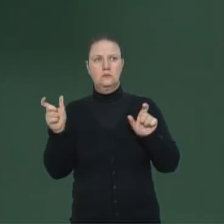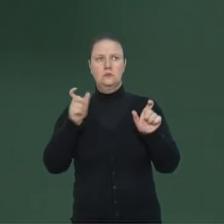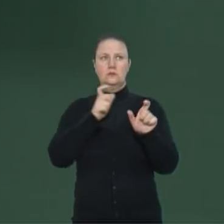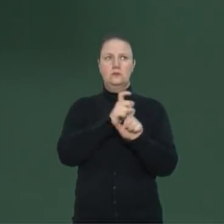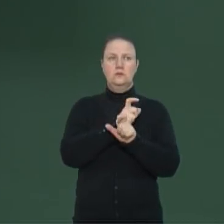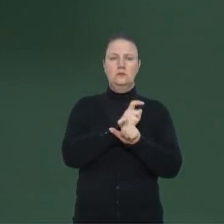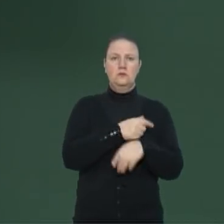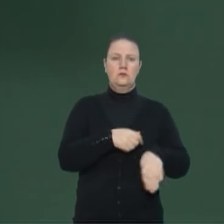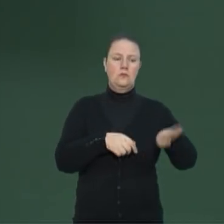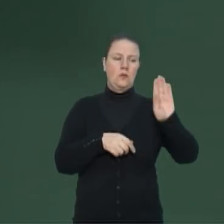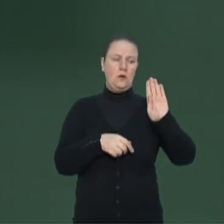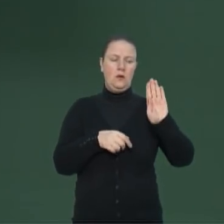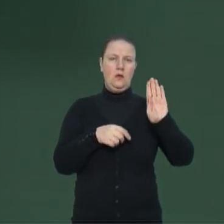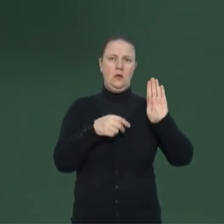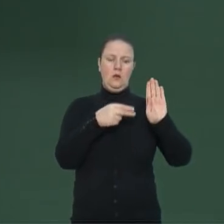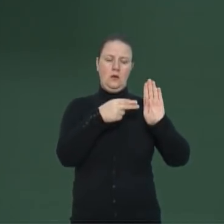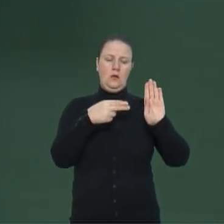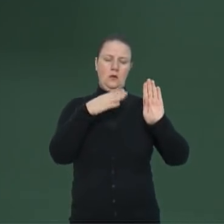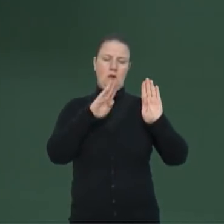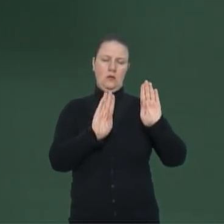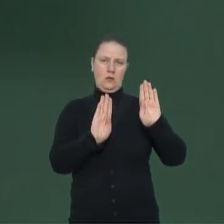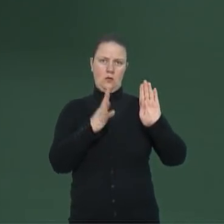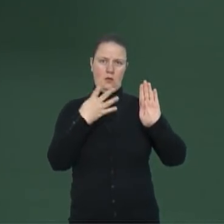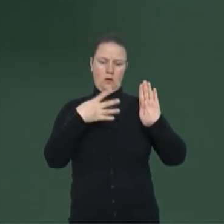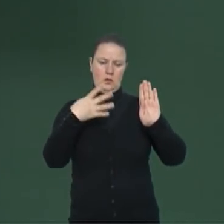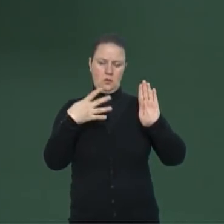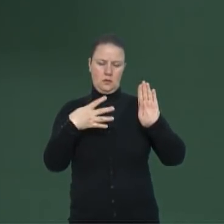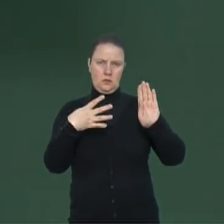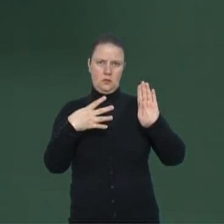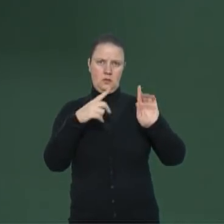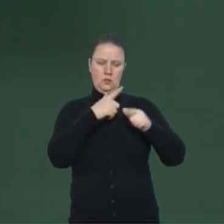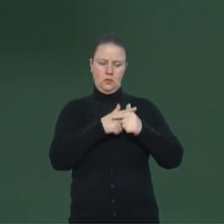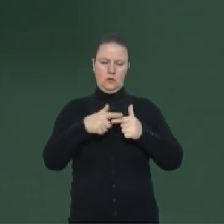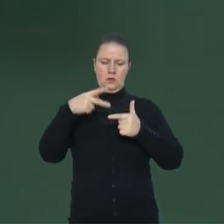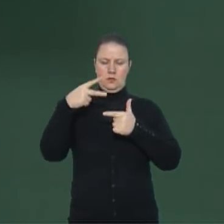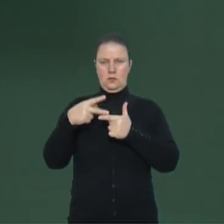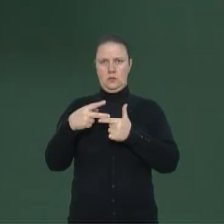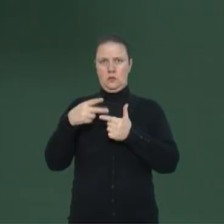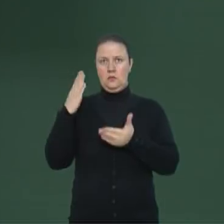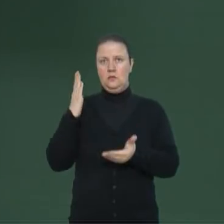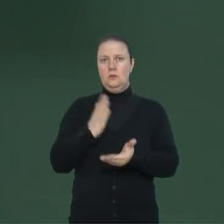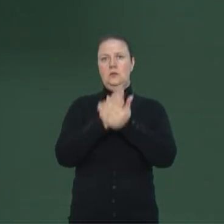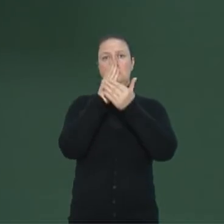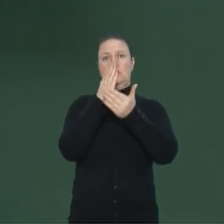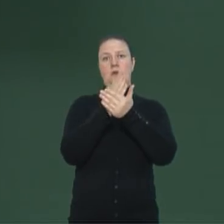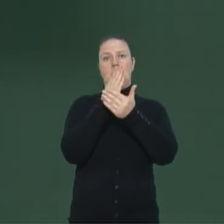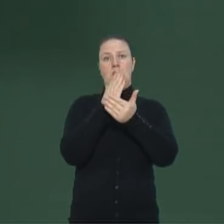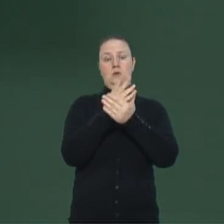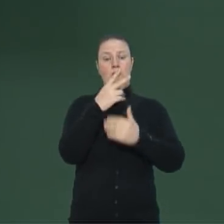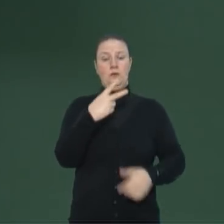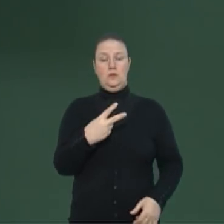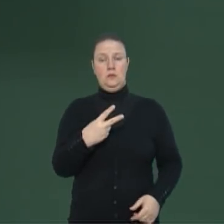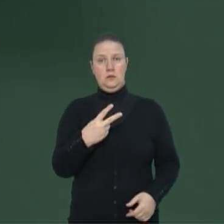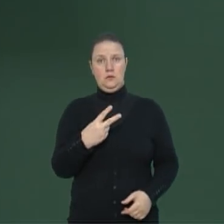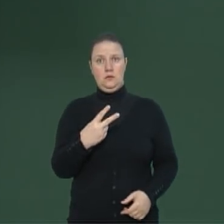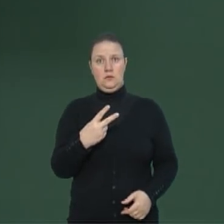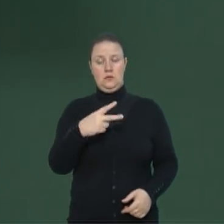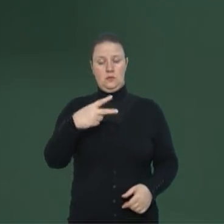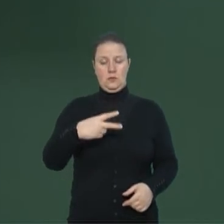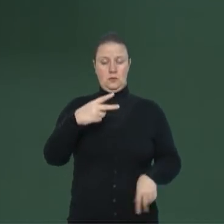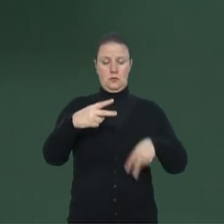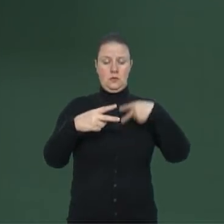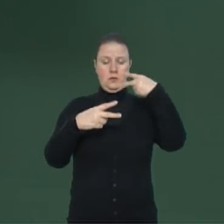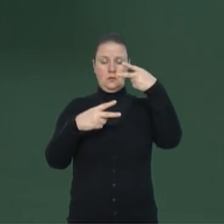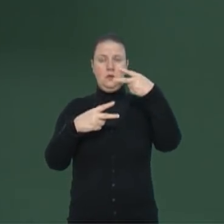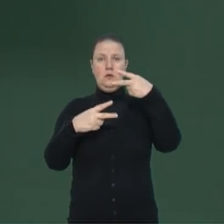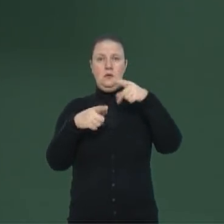pego o B, é 4, divide por 2. Né? Pega metade sempre, né? Metade de 4 é 2, então eu somo 2 ao quadrado e